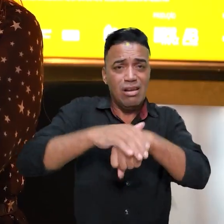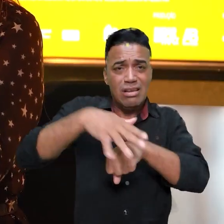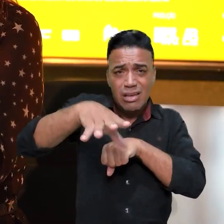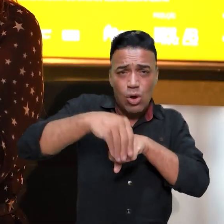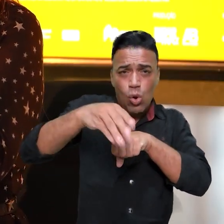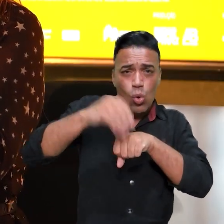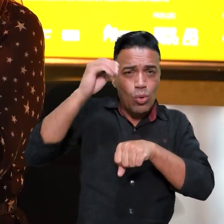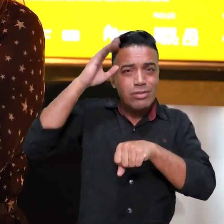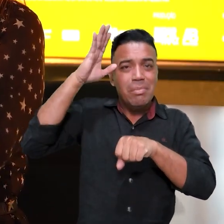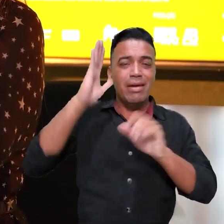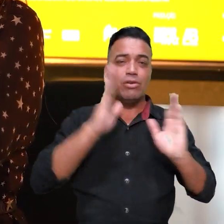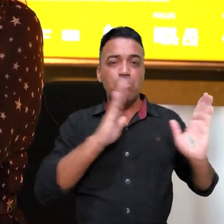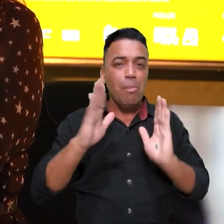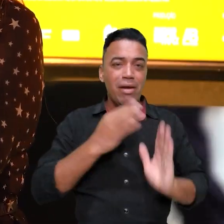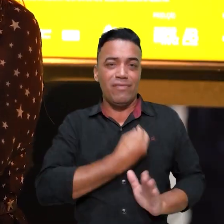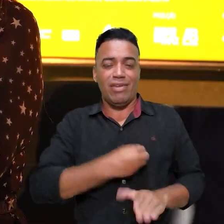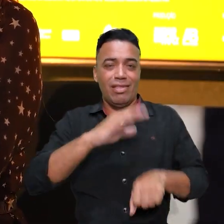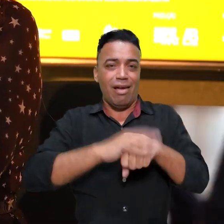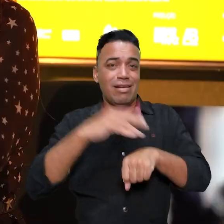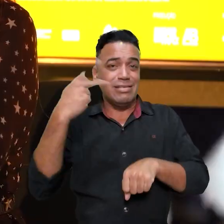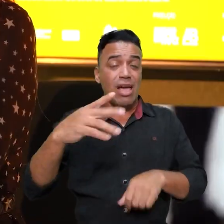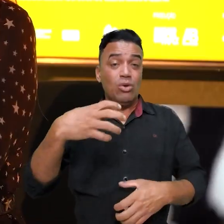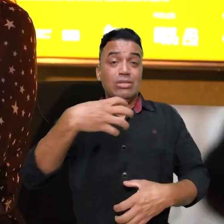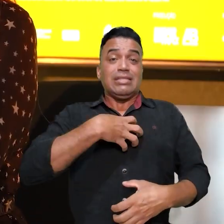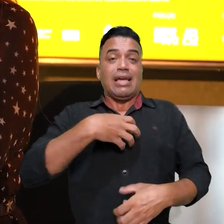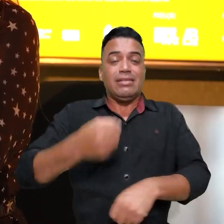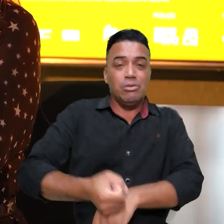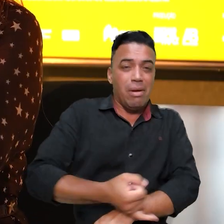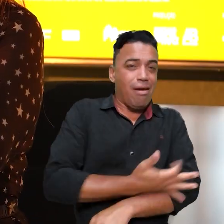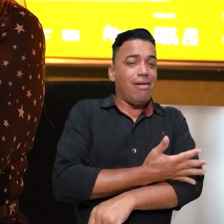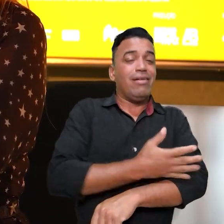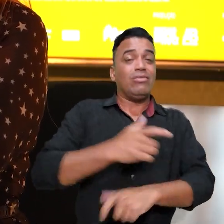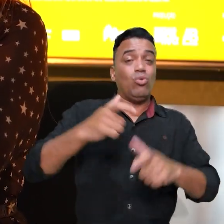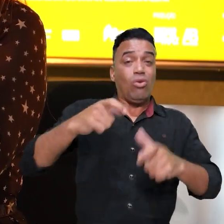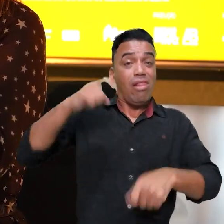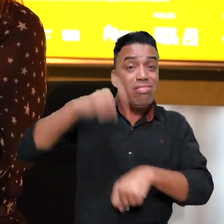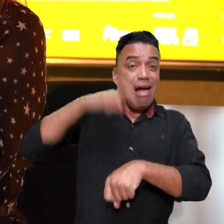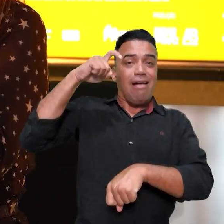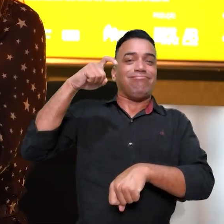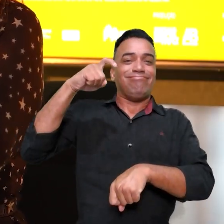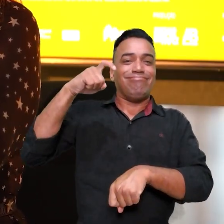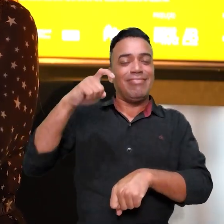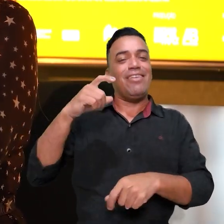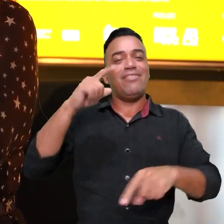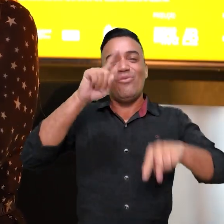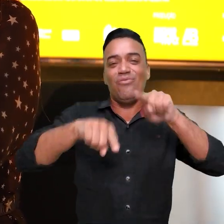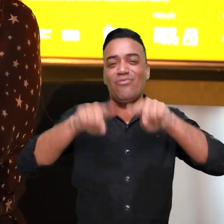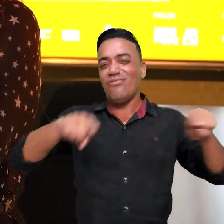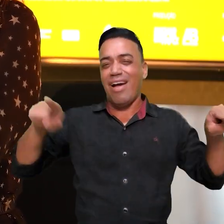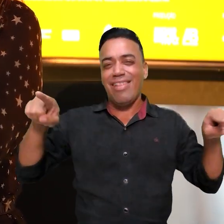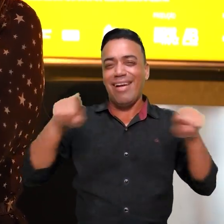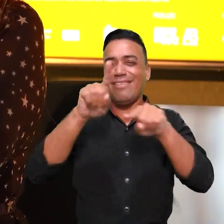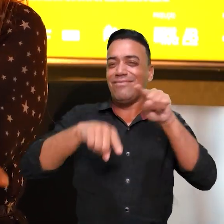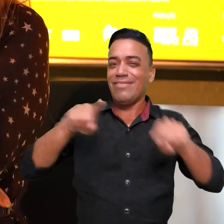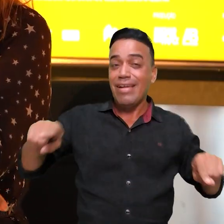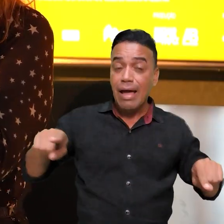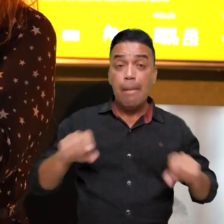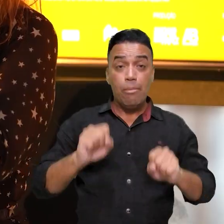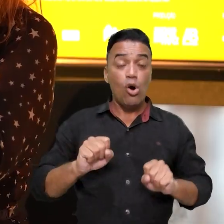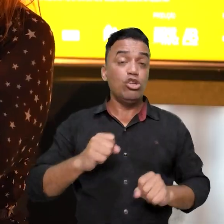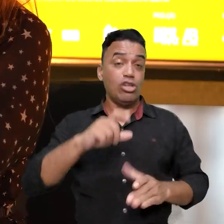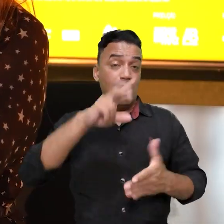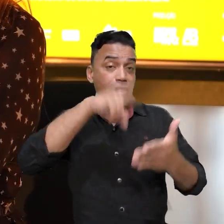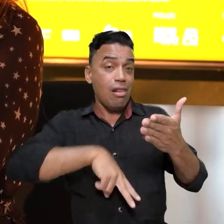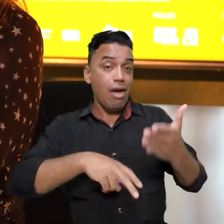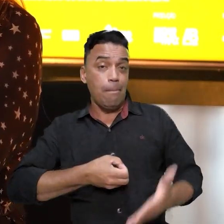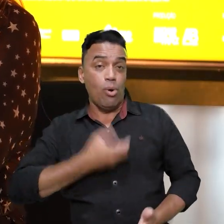conhecimentos, seu momento, seus sentimentos naquele instante, e isso vai variar muito. Você pode ler um poema